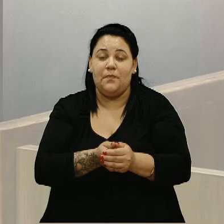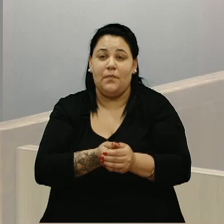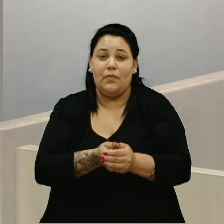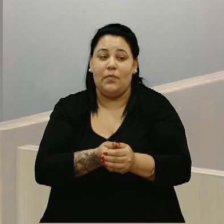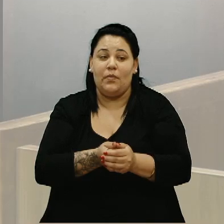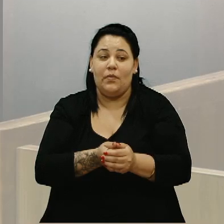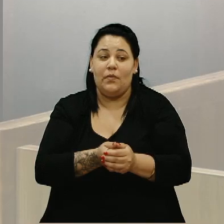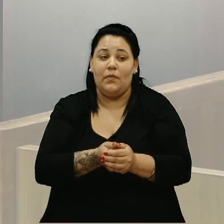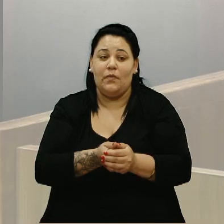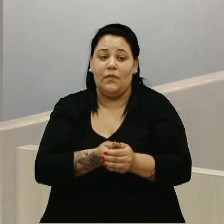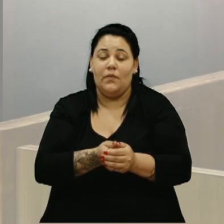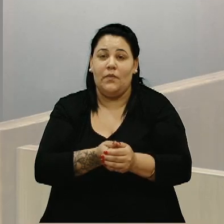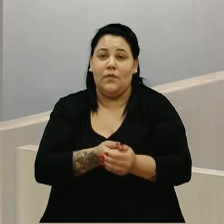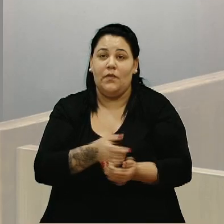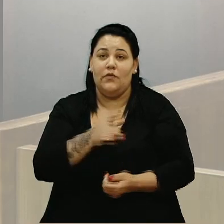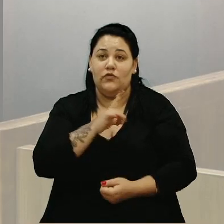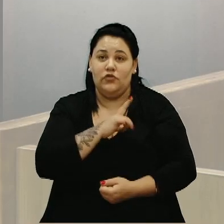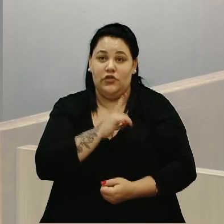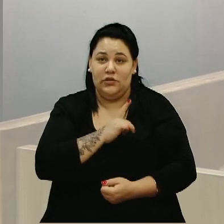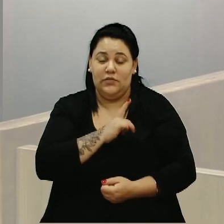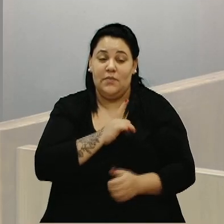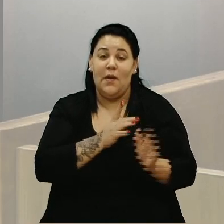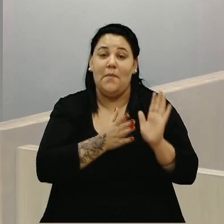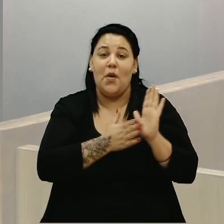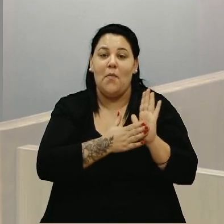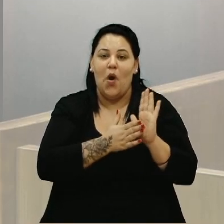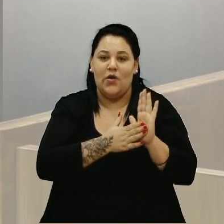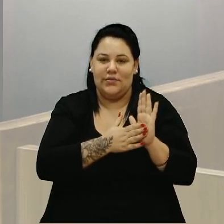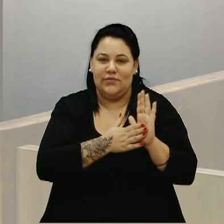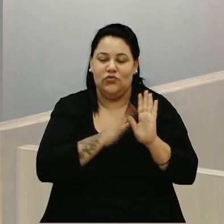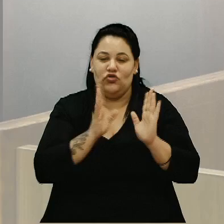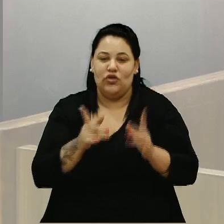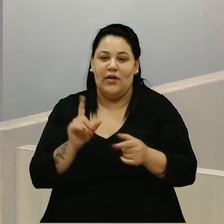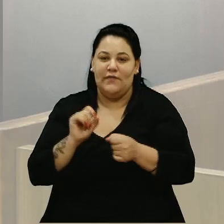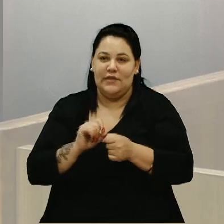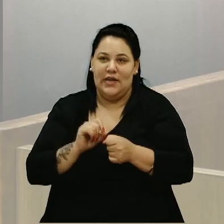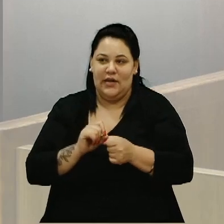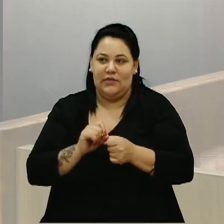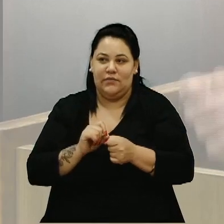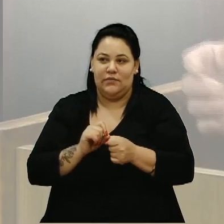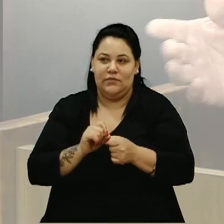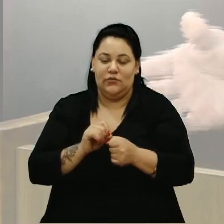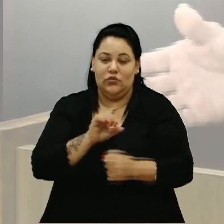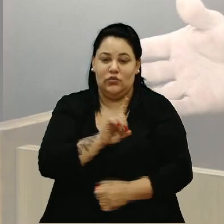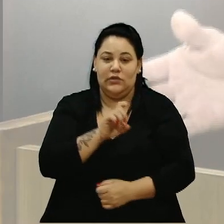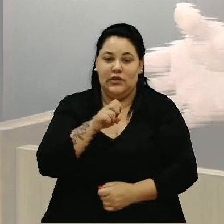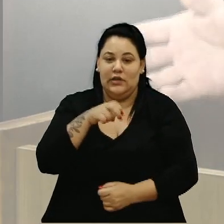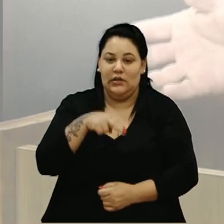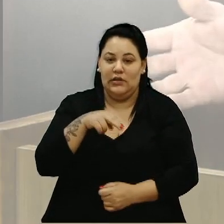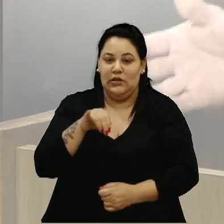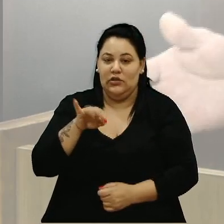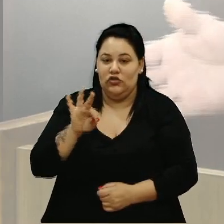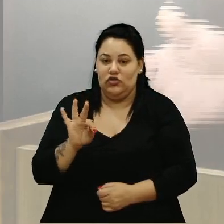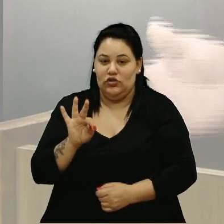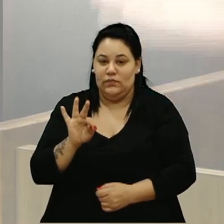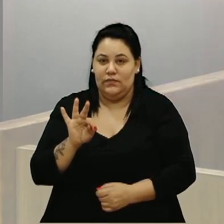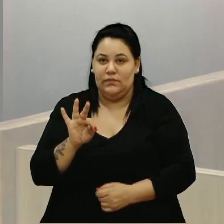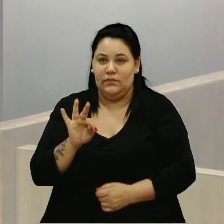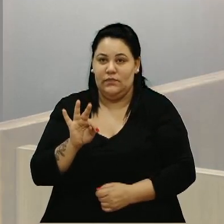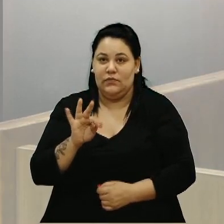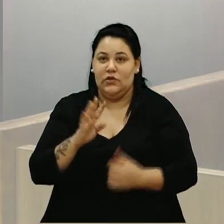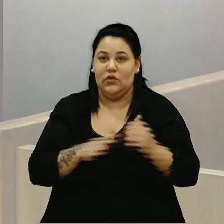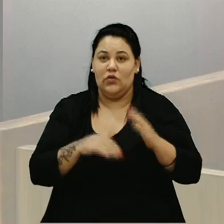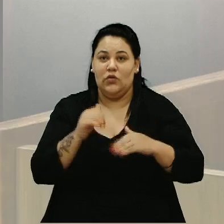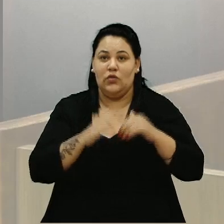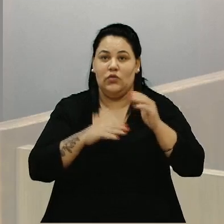Tinha uma proposta feita aqui pelo DENIT de construir uma ponte um pouquinho